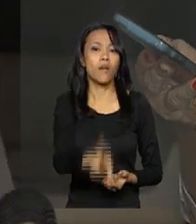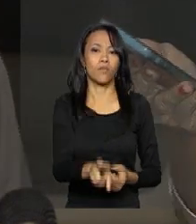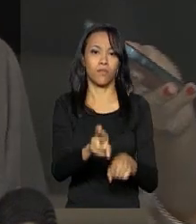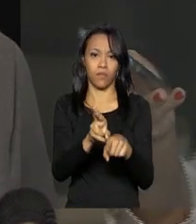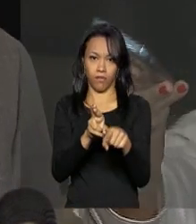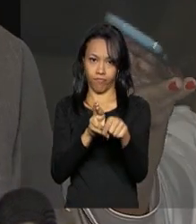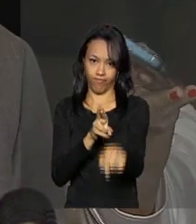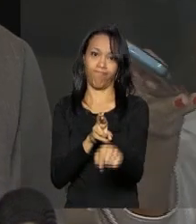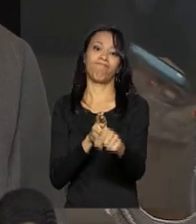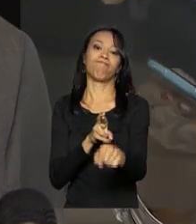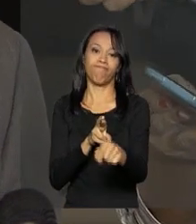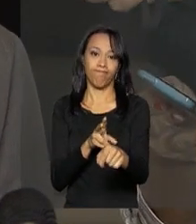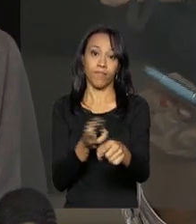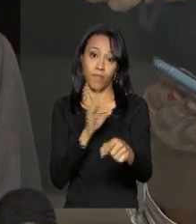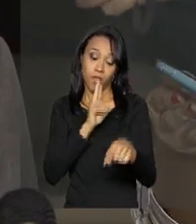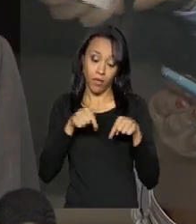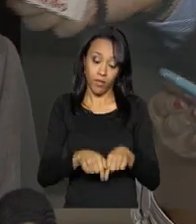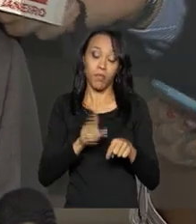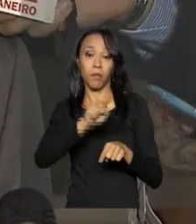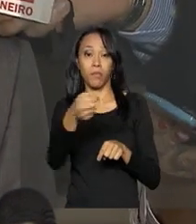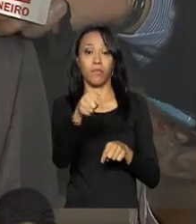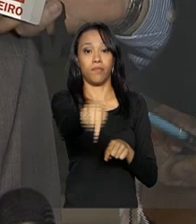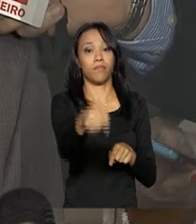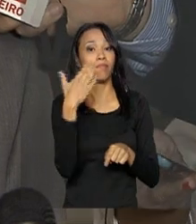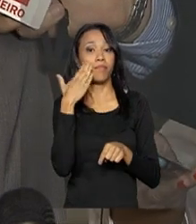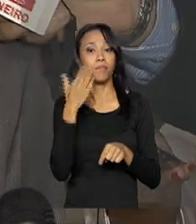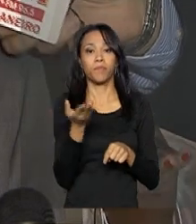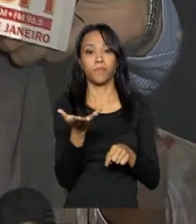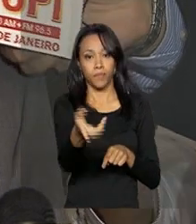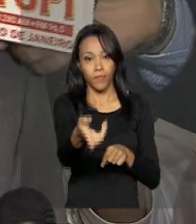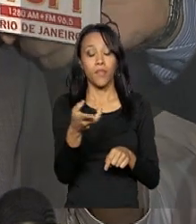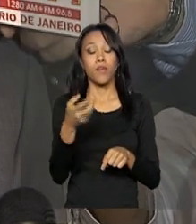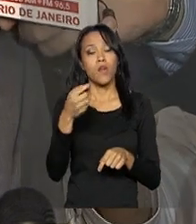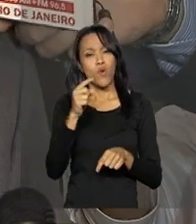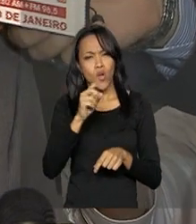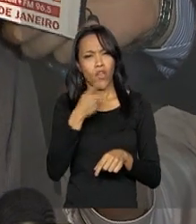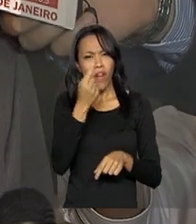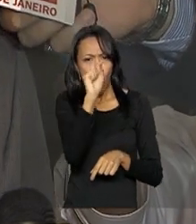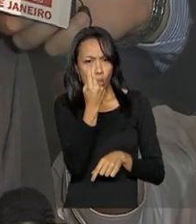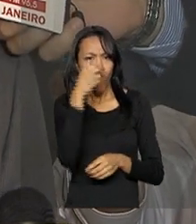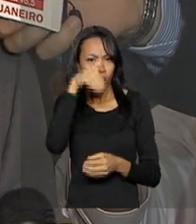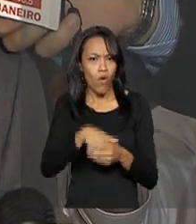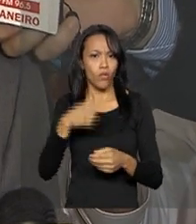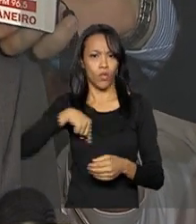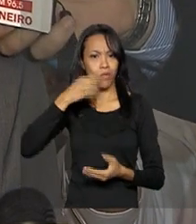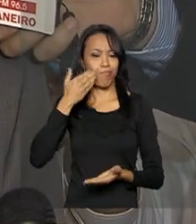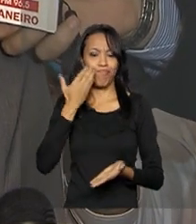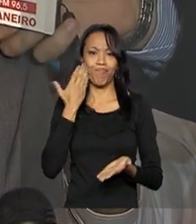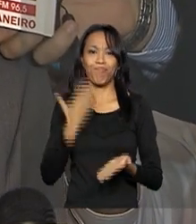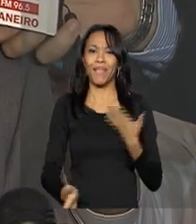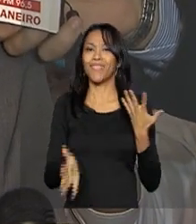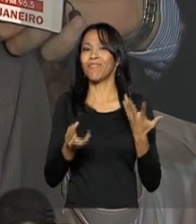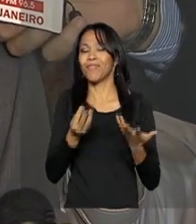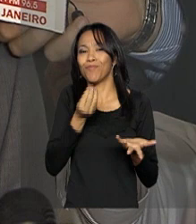eh na comissão eu chamaria atenção que um dos votos que nós perdemos é um voto que